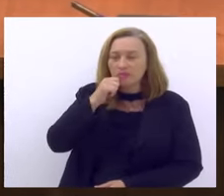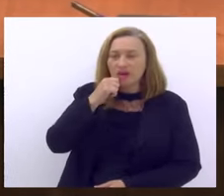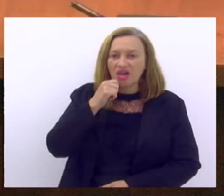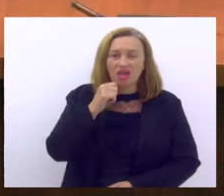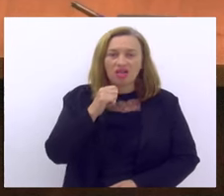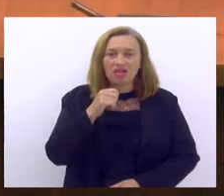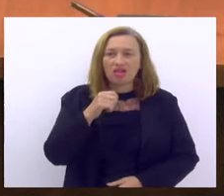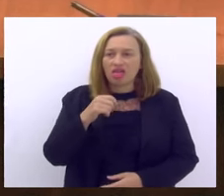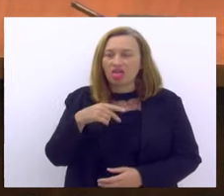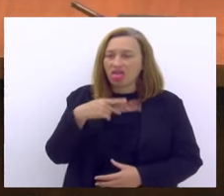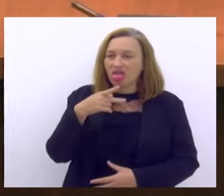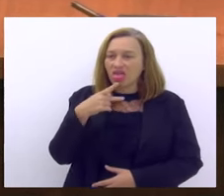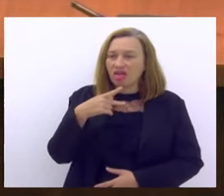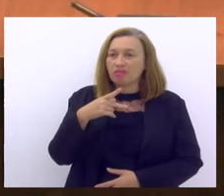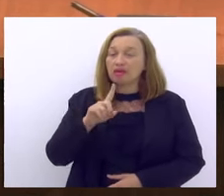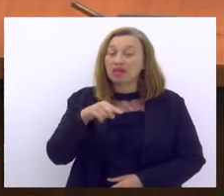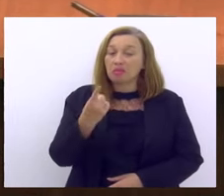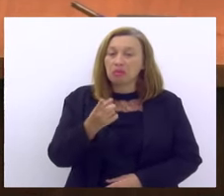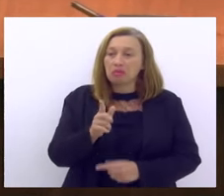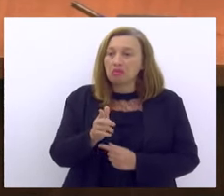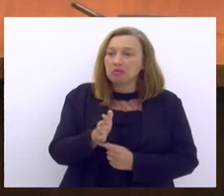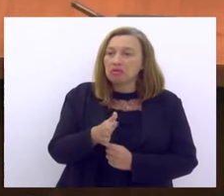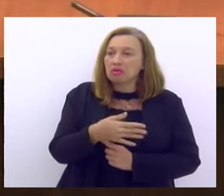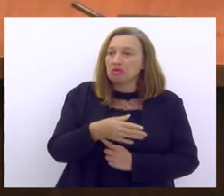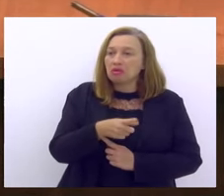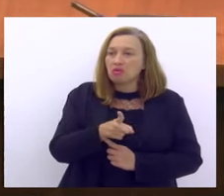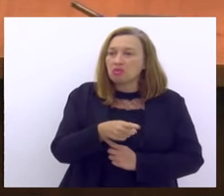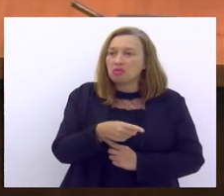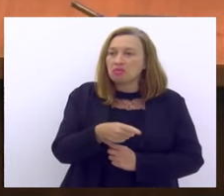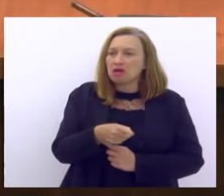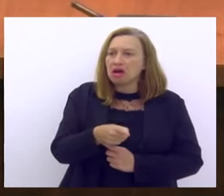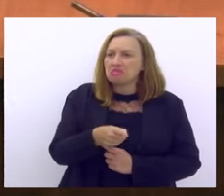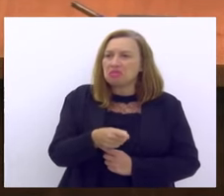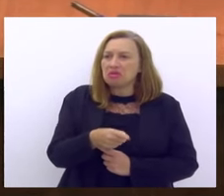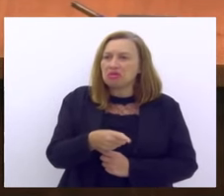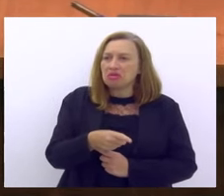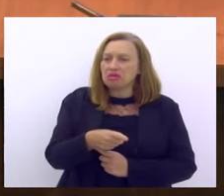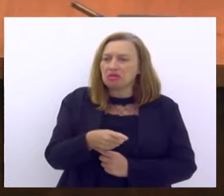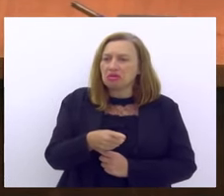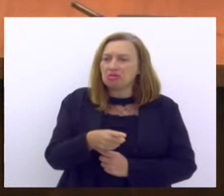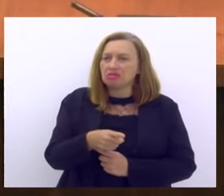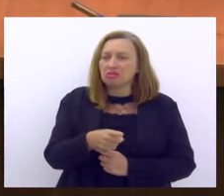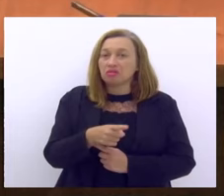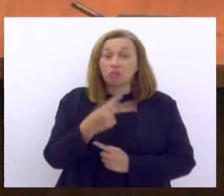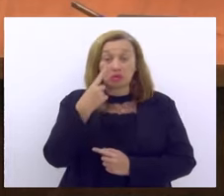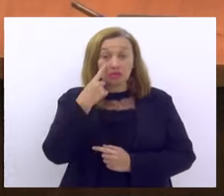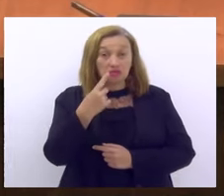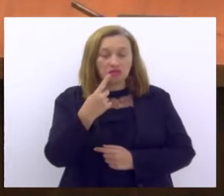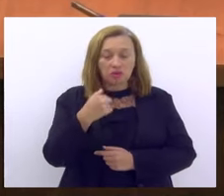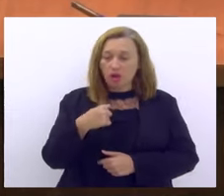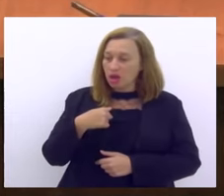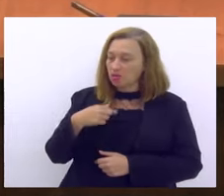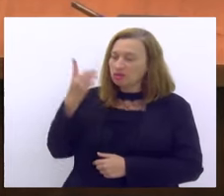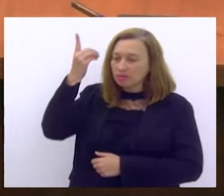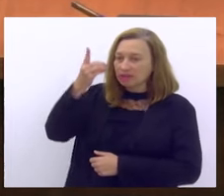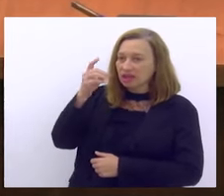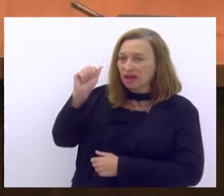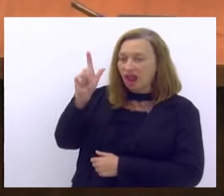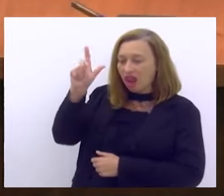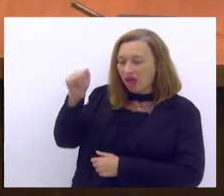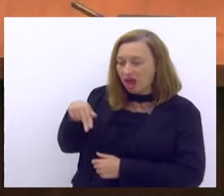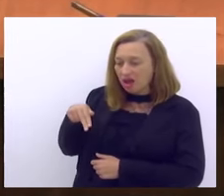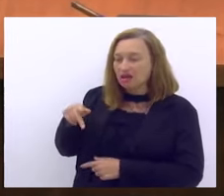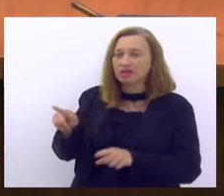mas arregou, amarelou, botou o rabinho entre as pernas, quando esteve na minha frente, na frente do deputado Alan Lopes, na frente do deputado Felipe